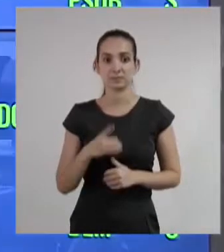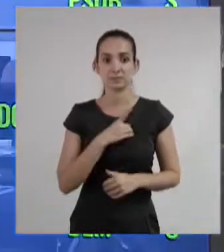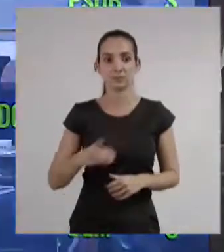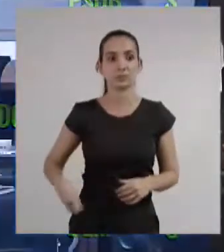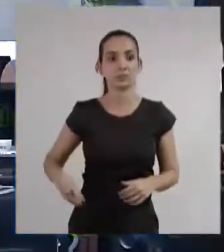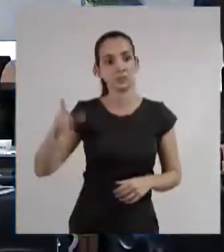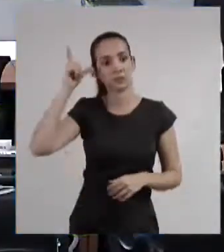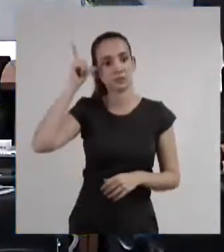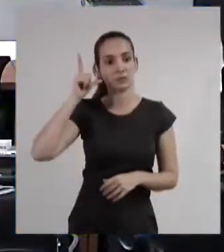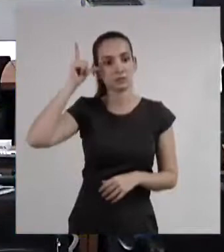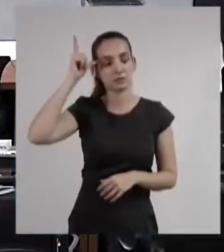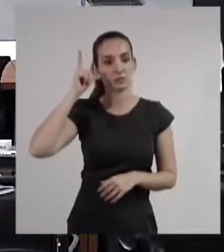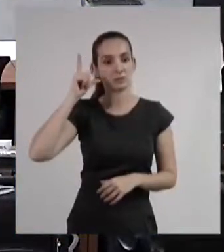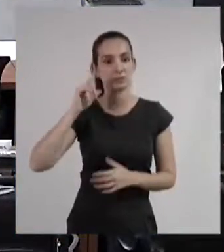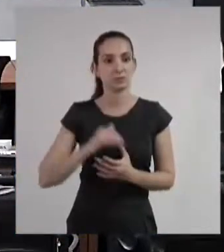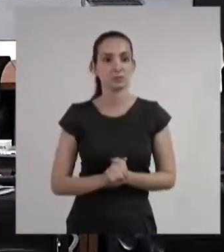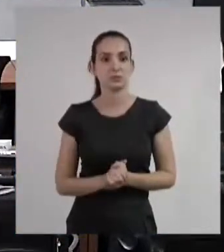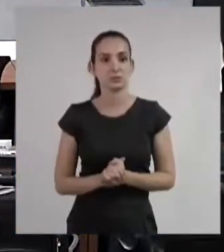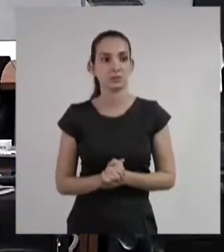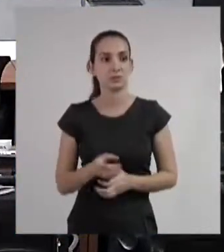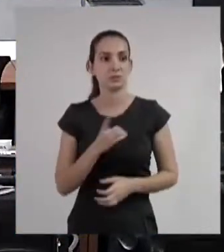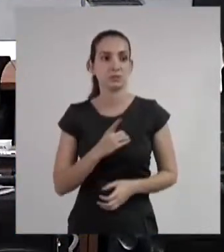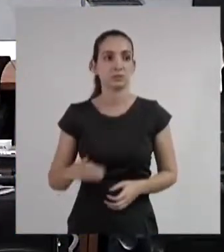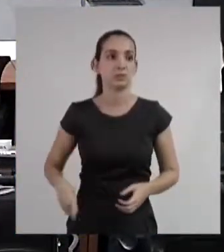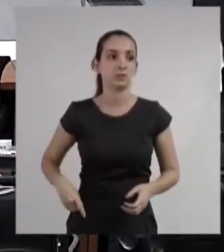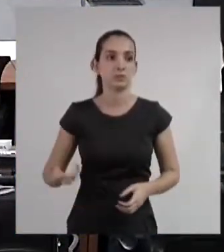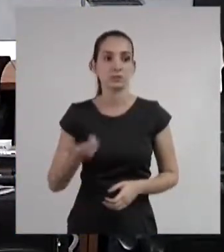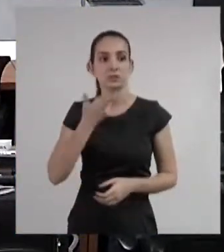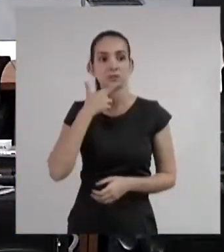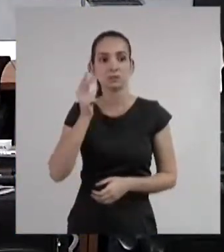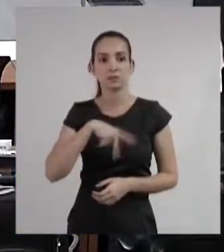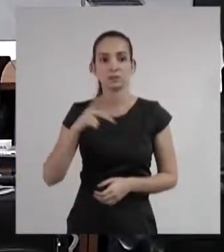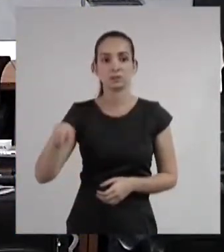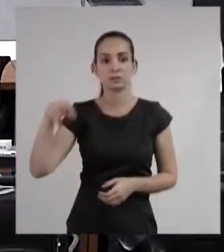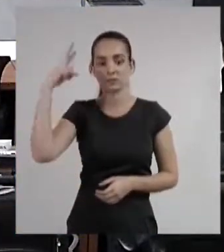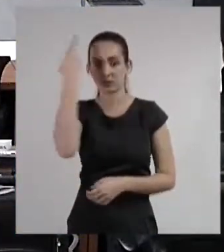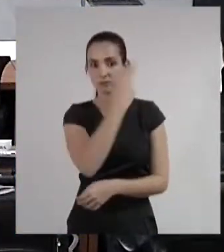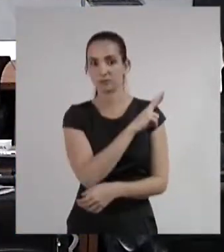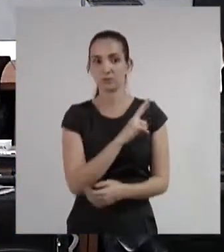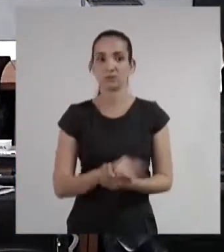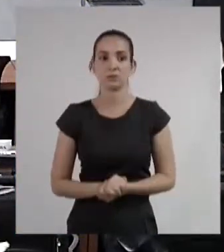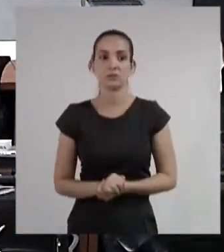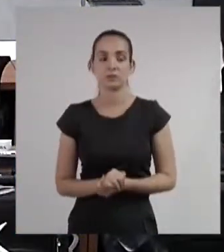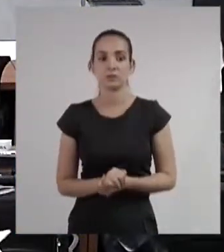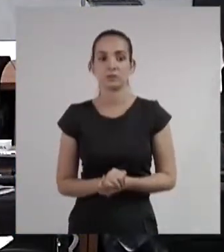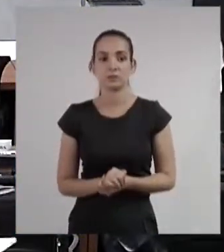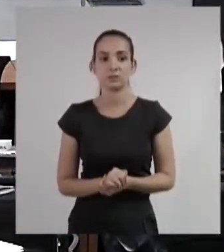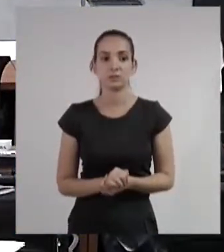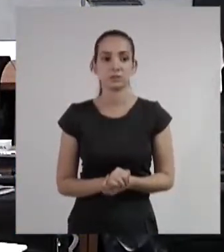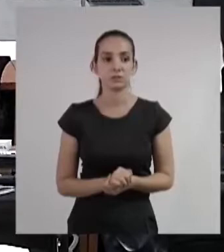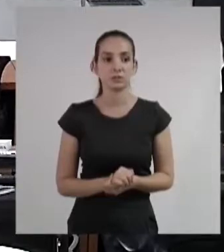Deputado Lídio Lopes. Deputado Renato Câmara, professor Rinaldo.